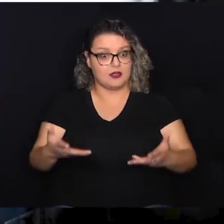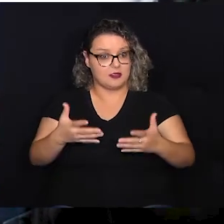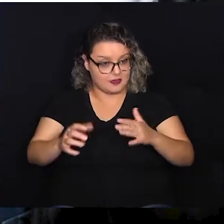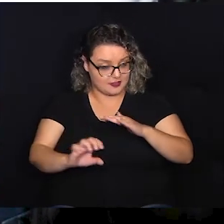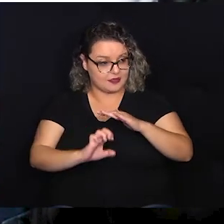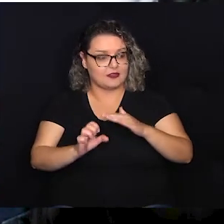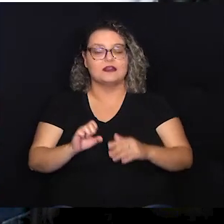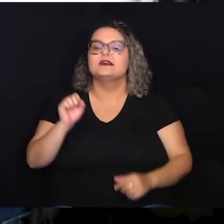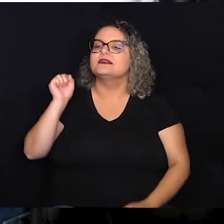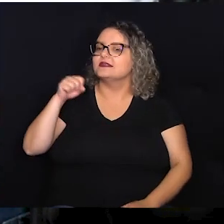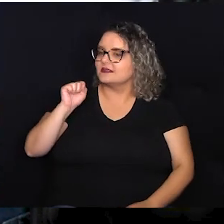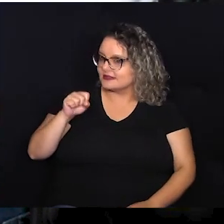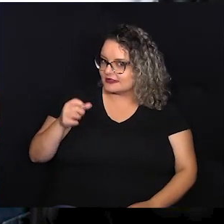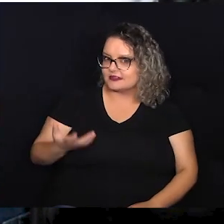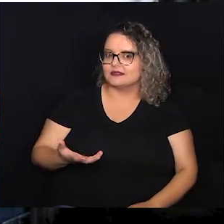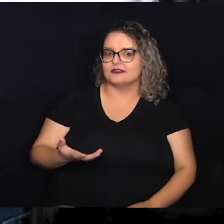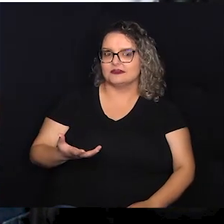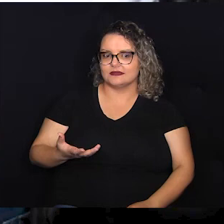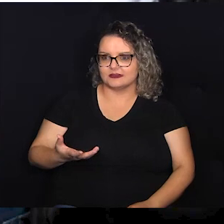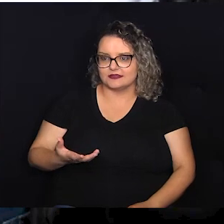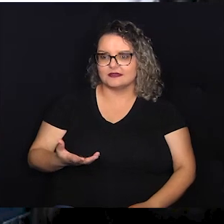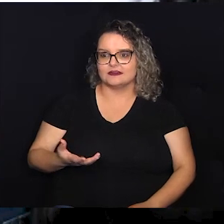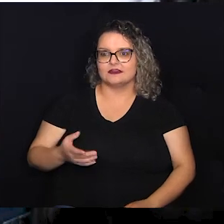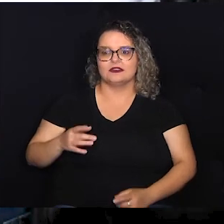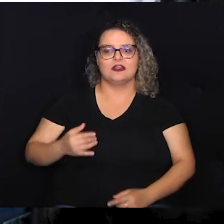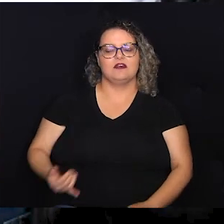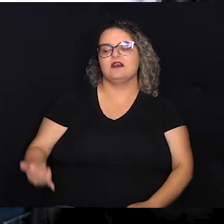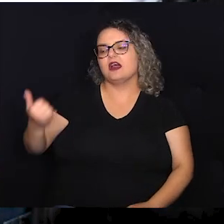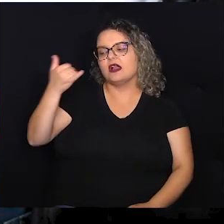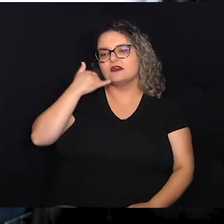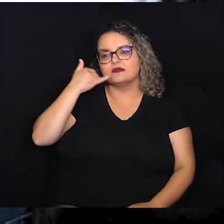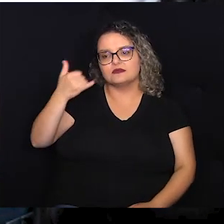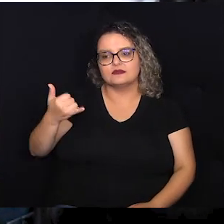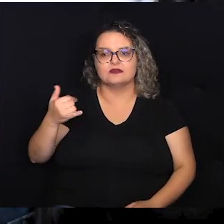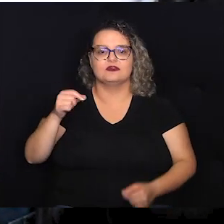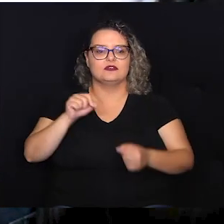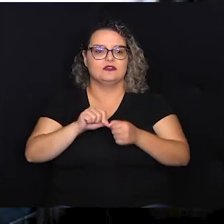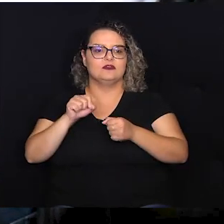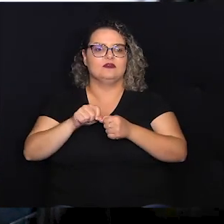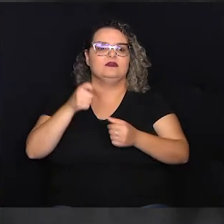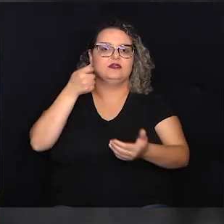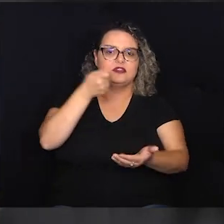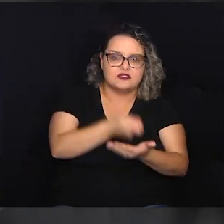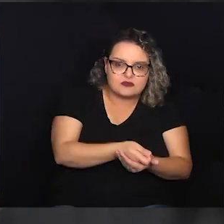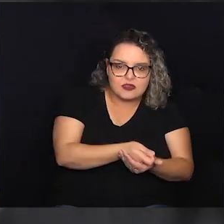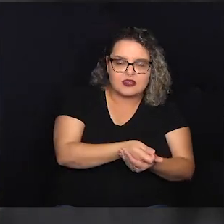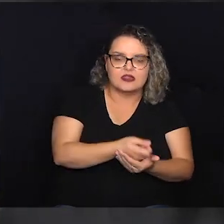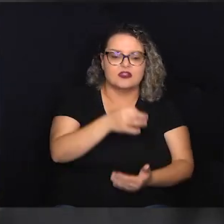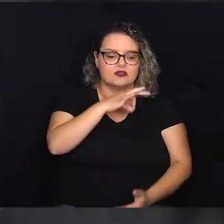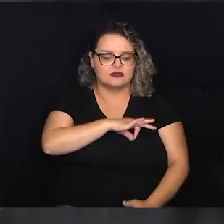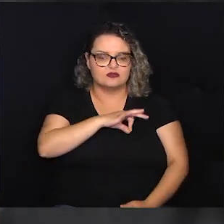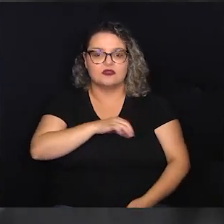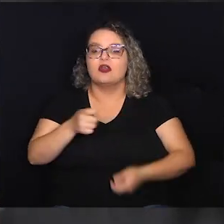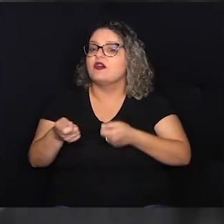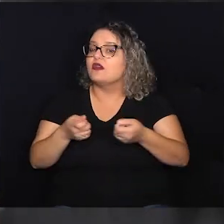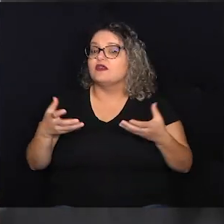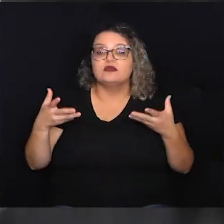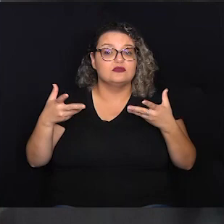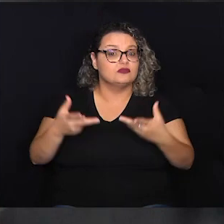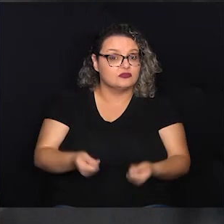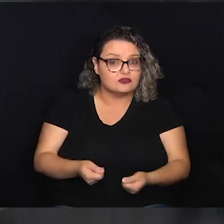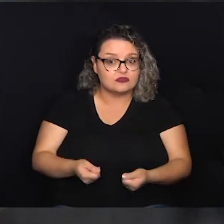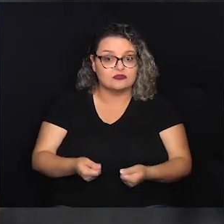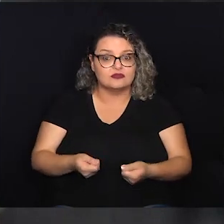é a que todo mundo, é a que atende o telefone, é o que faz o pagamento, é a que controla tudo, é